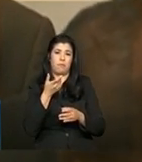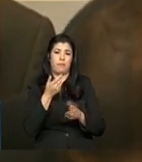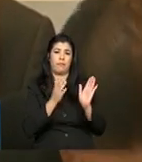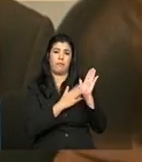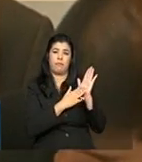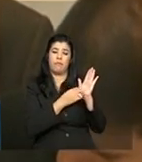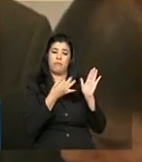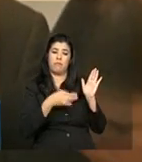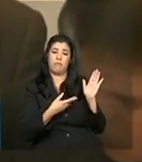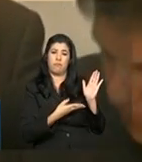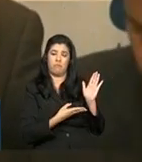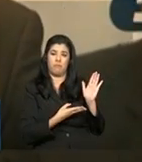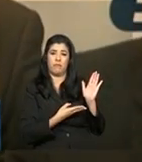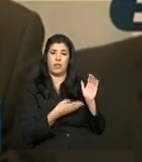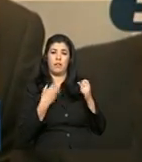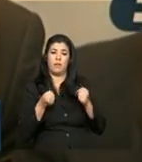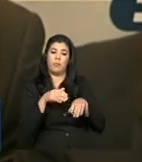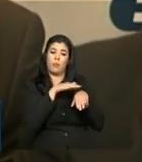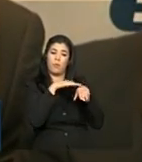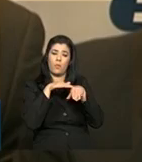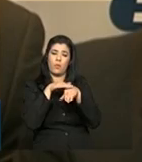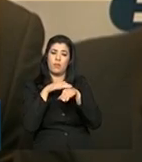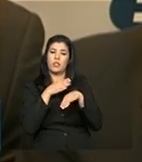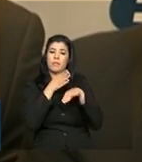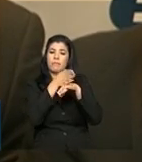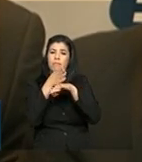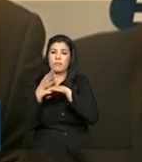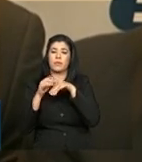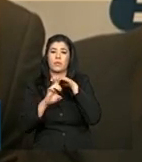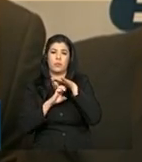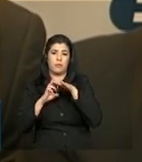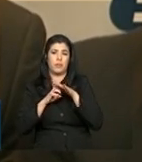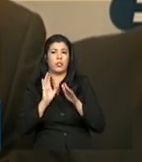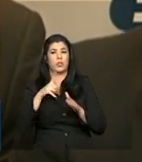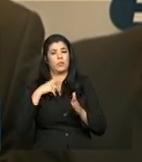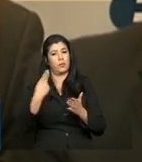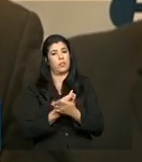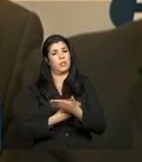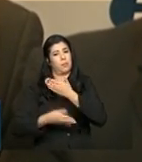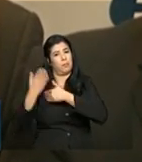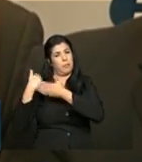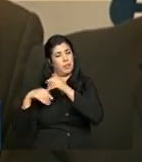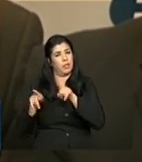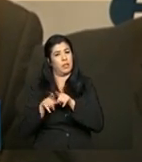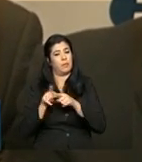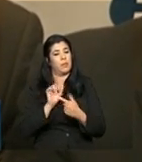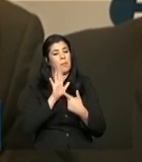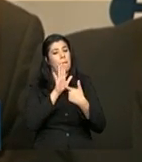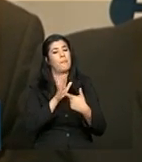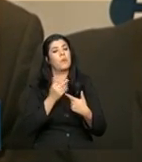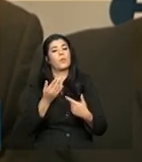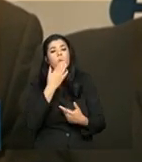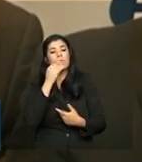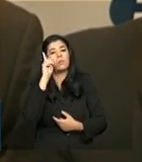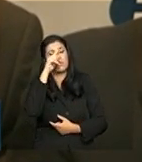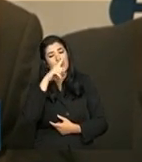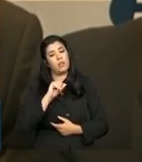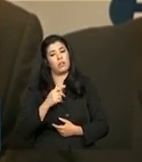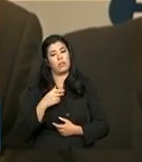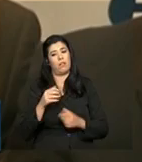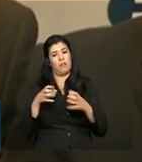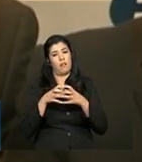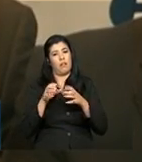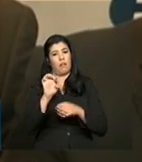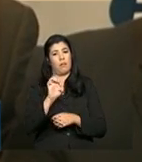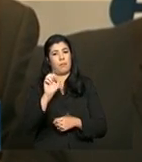apresentaram proposta. Então, vamos conversar com eles, que nós já fizemos em outros casos. Eles apontam as dificuldades, nós vamos reavaliar se é questão de